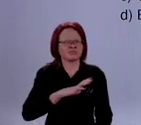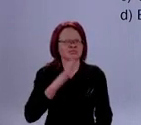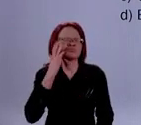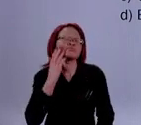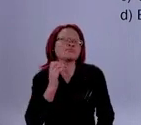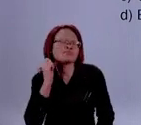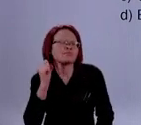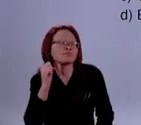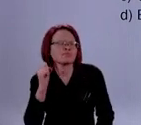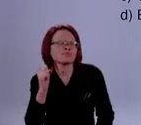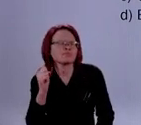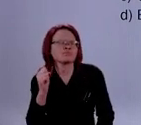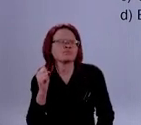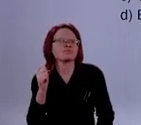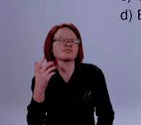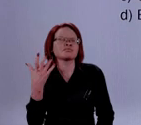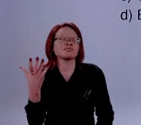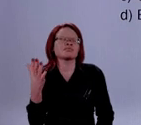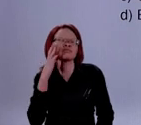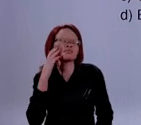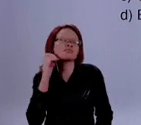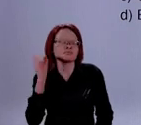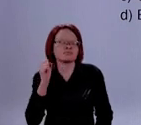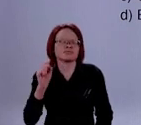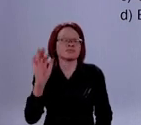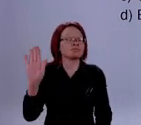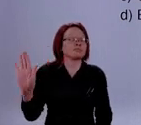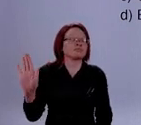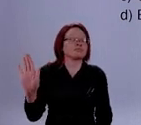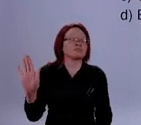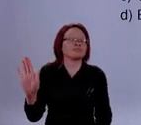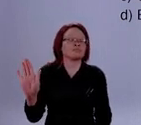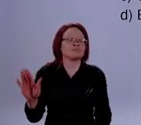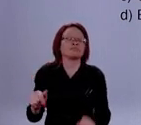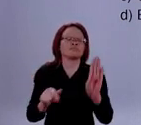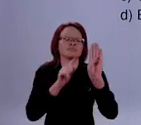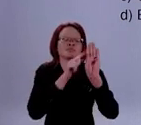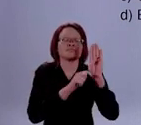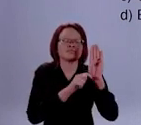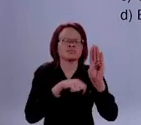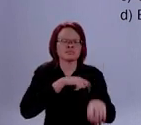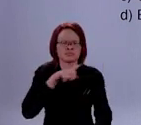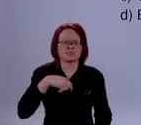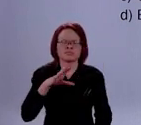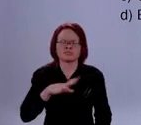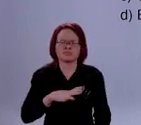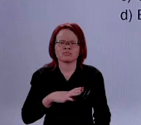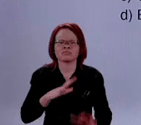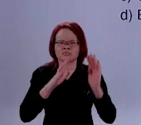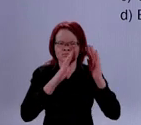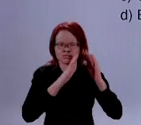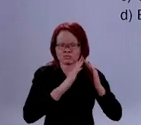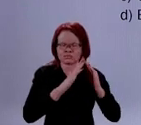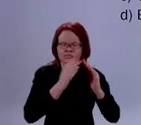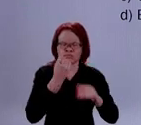tens um avô o avô é teu certo alínea B nós